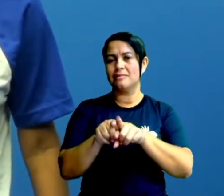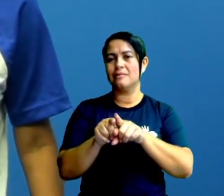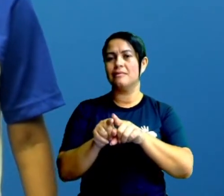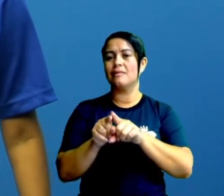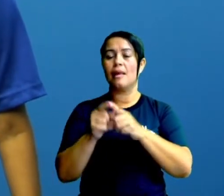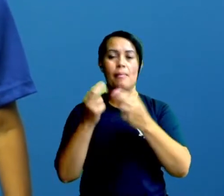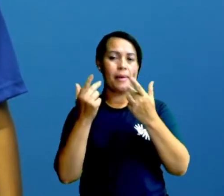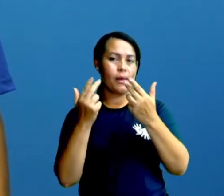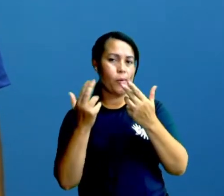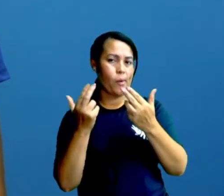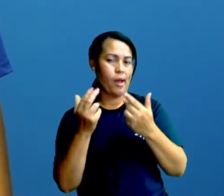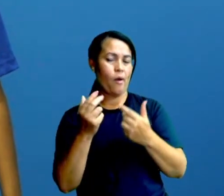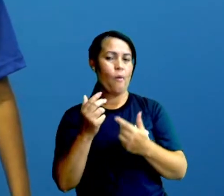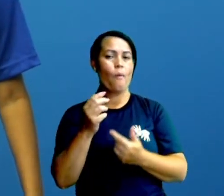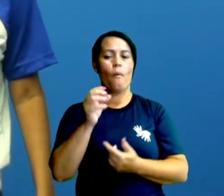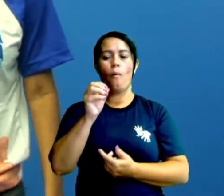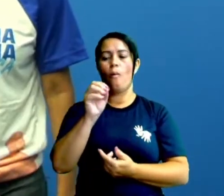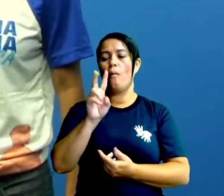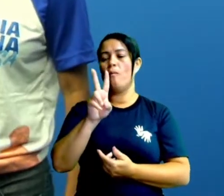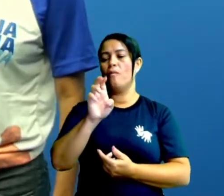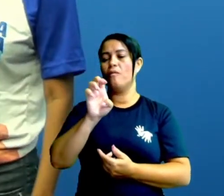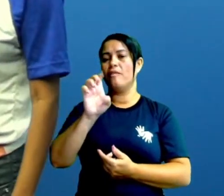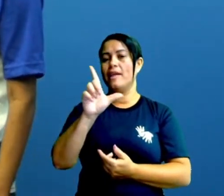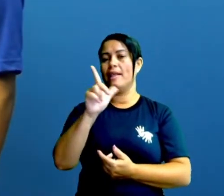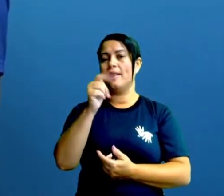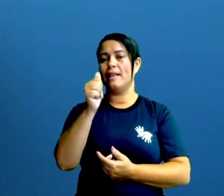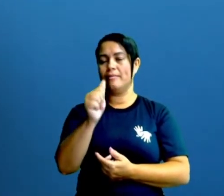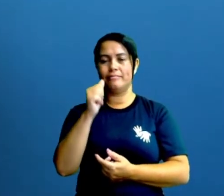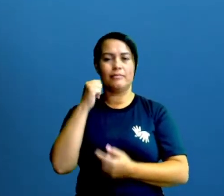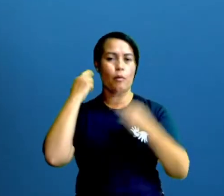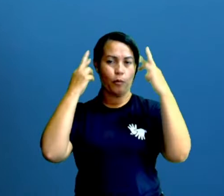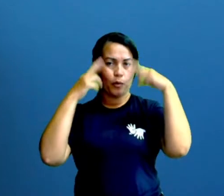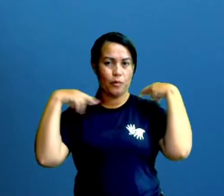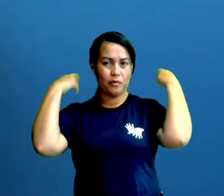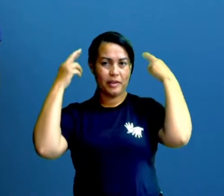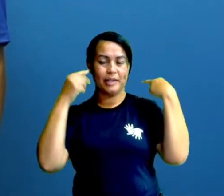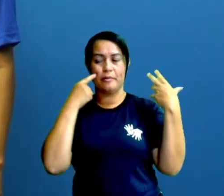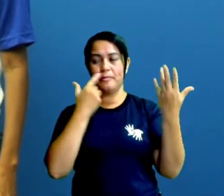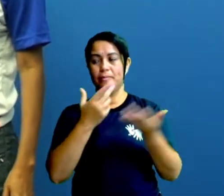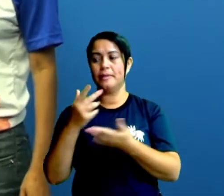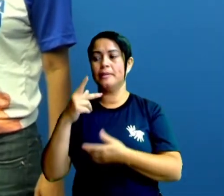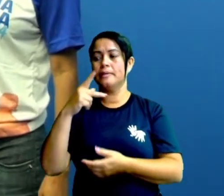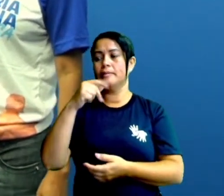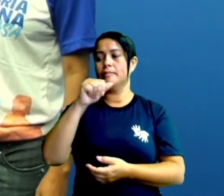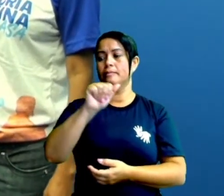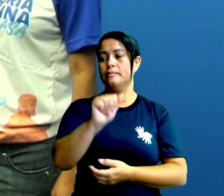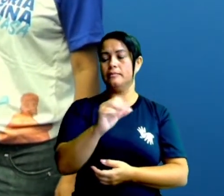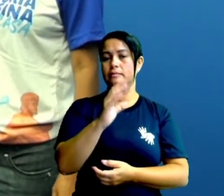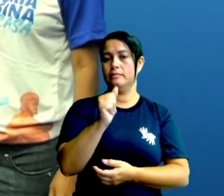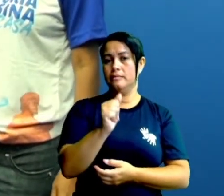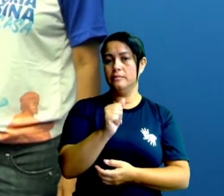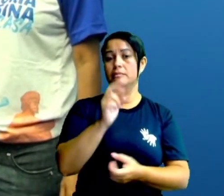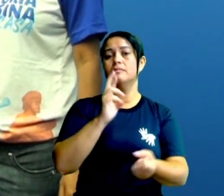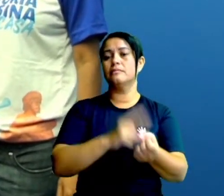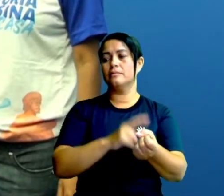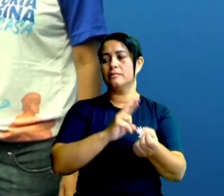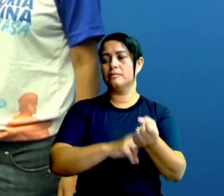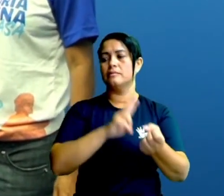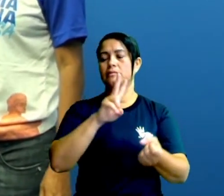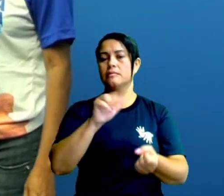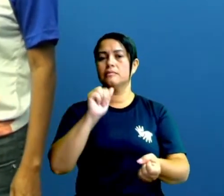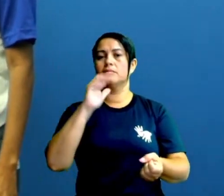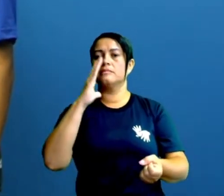da palavrinha ou de ilha e vamos para cá agora vaca vai rimar com